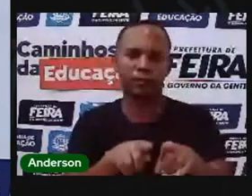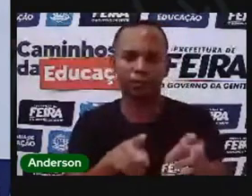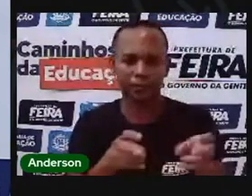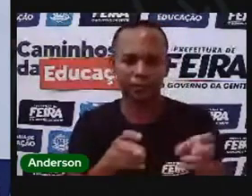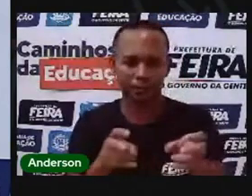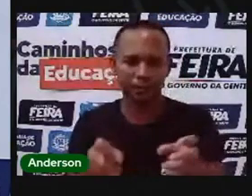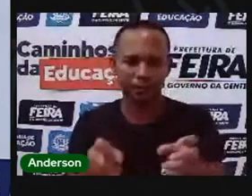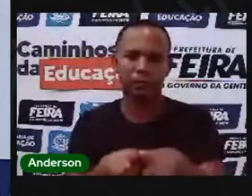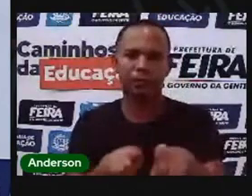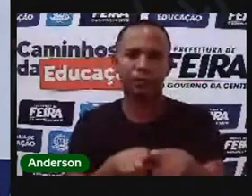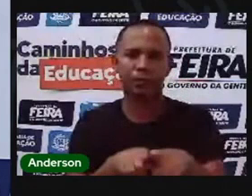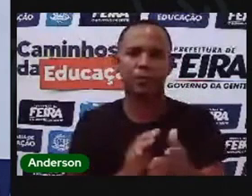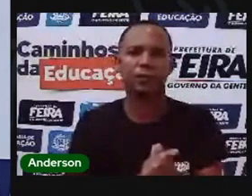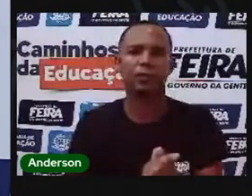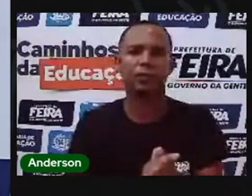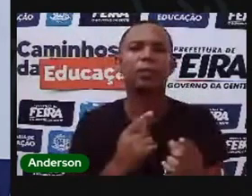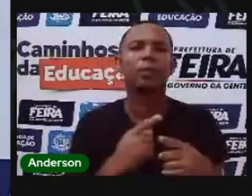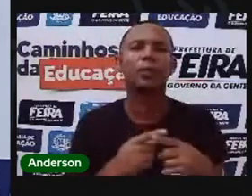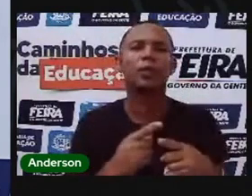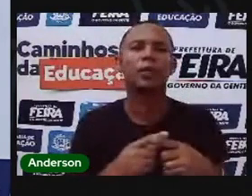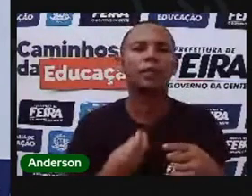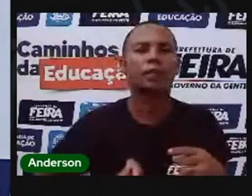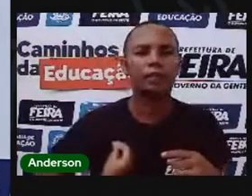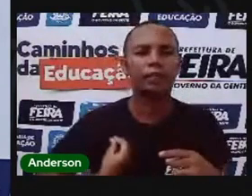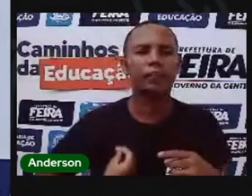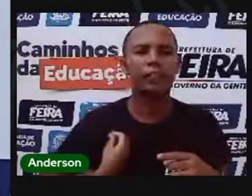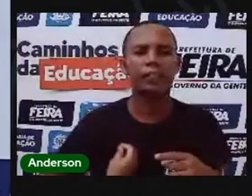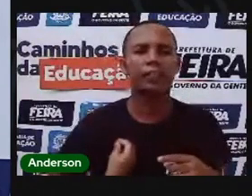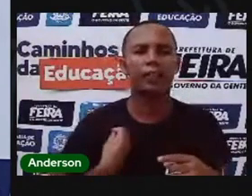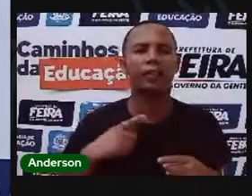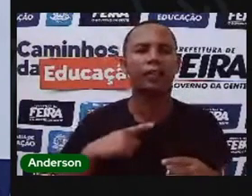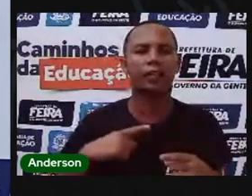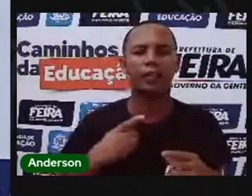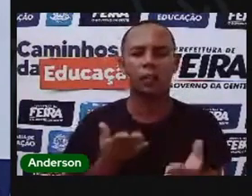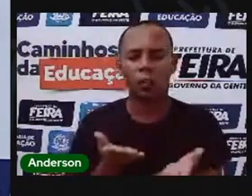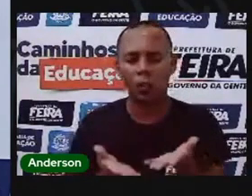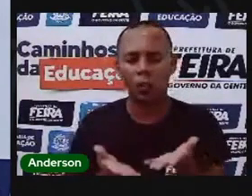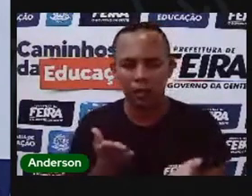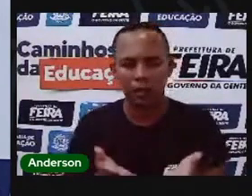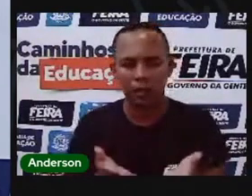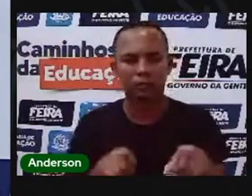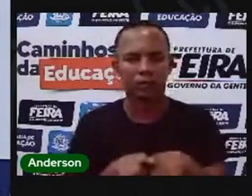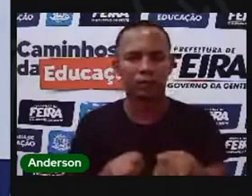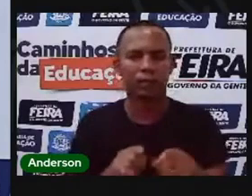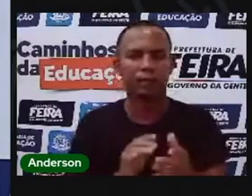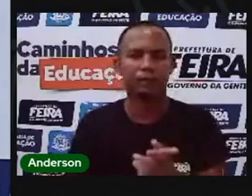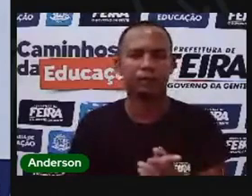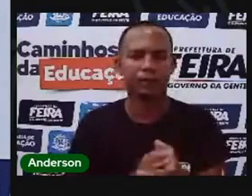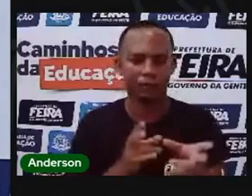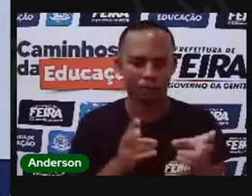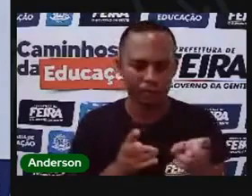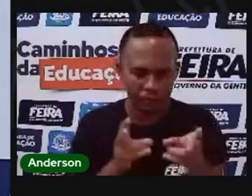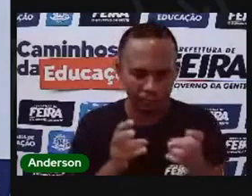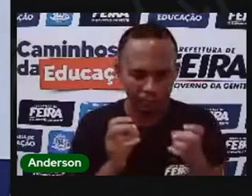observando, porque é um ser vivo que precisa de determinados cuidados, certo? Pronto, vou